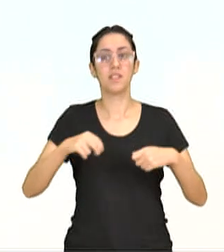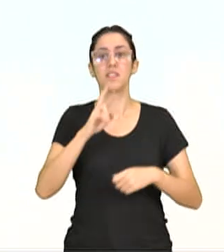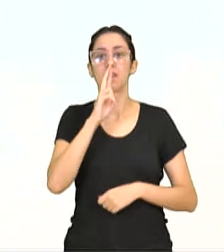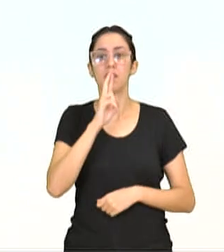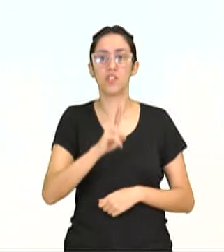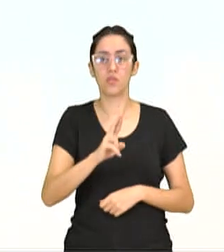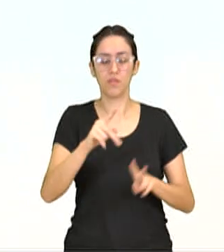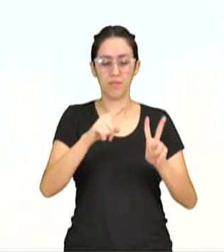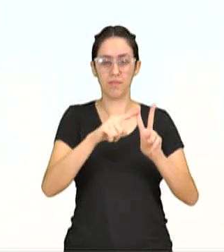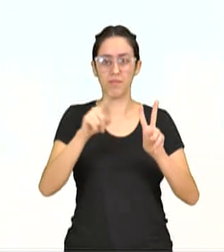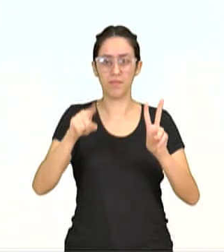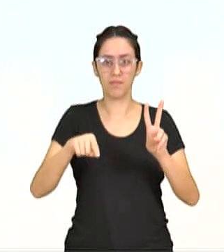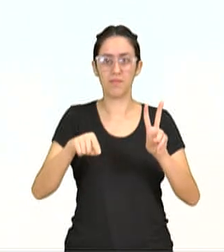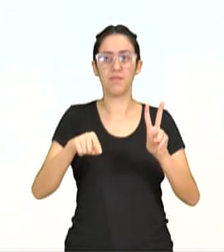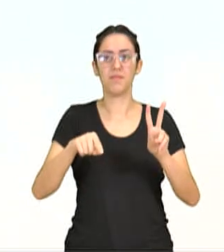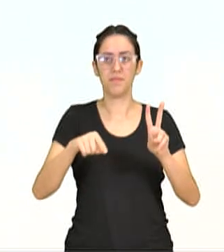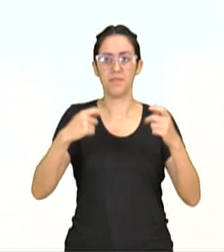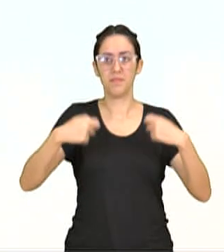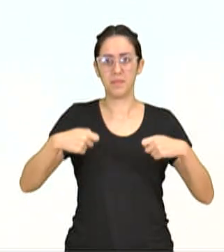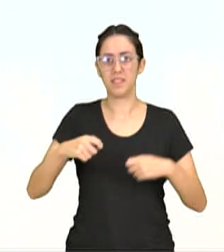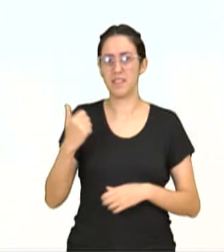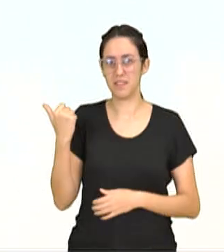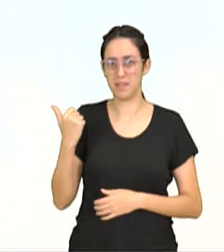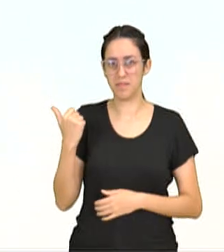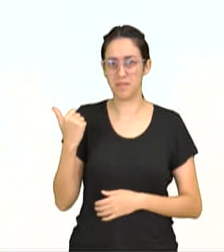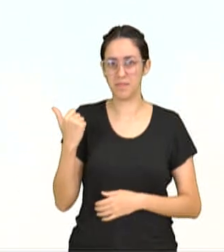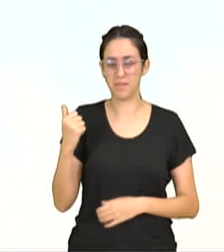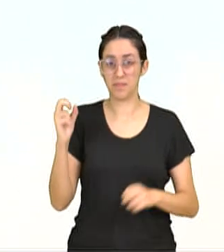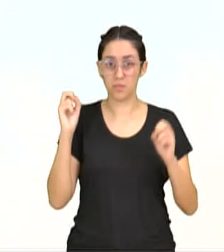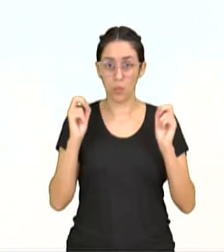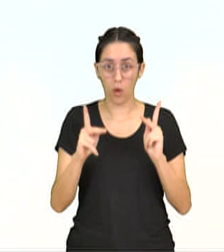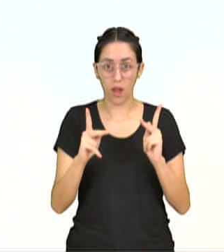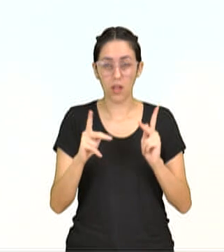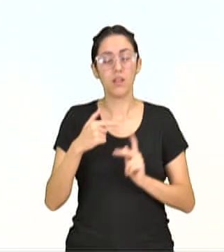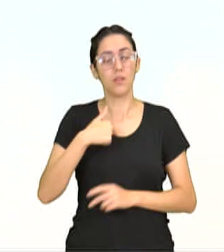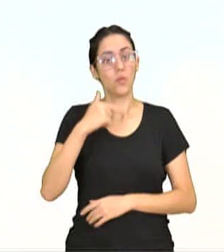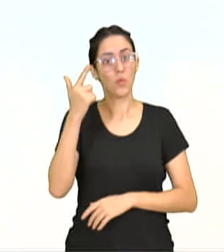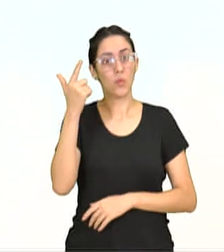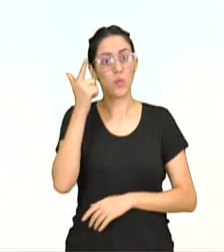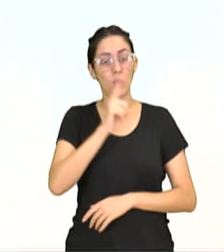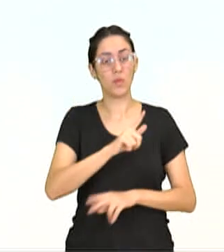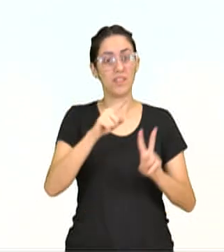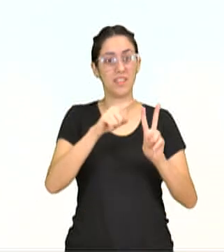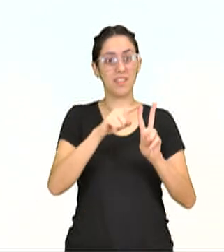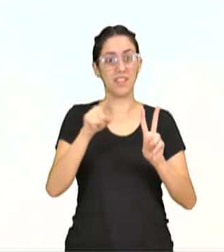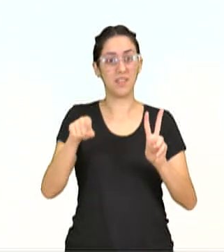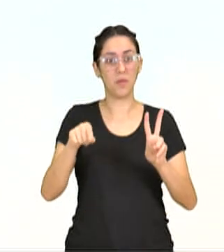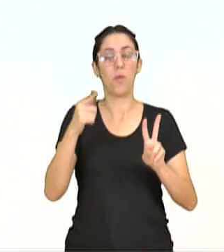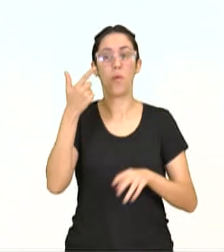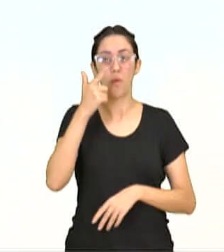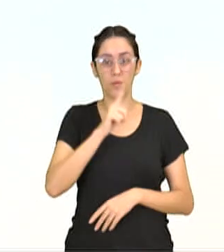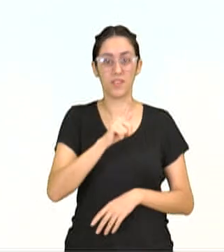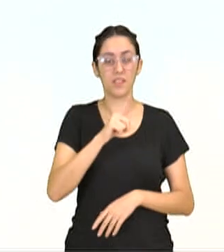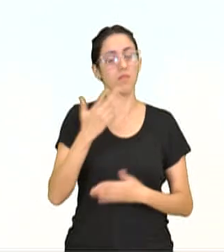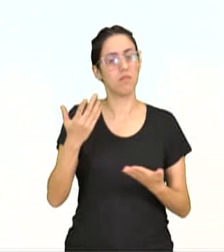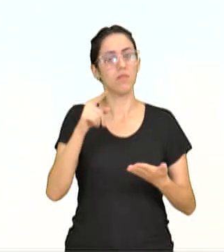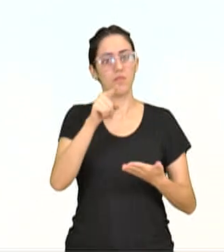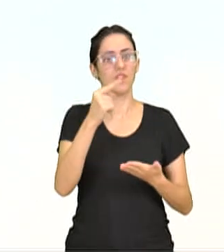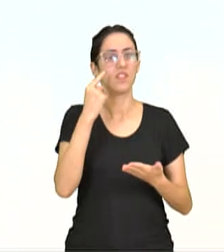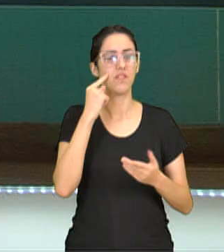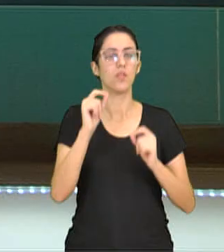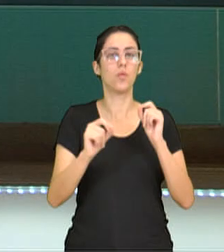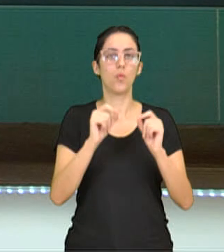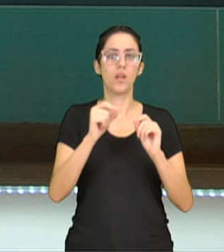Raiz quadrada disso e raiz quadrada disso. Beleza, eu consigo extrair a raiz quadrada dos dois. Então, você escreve como a diferença de